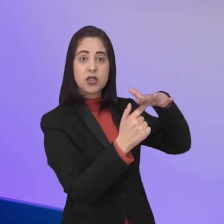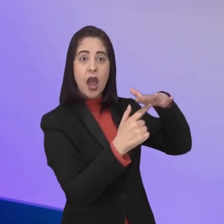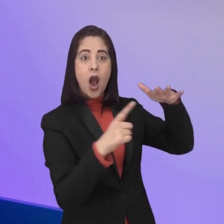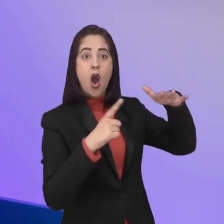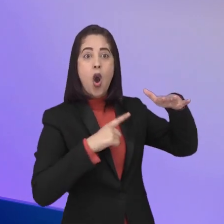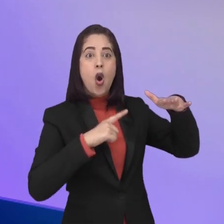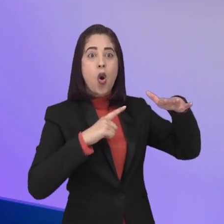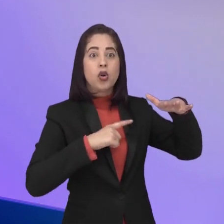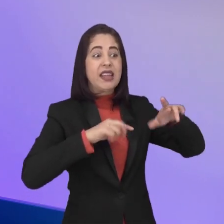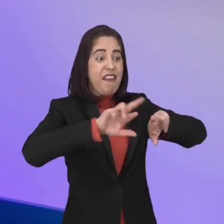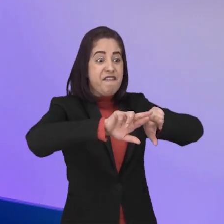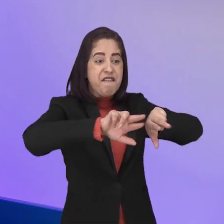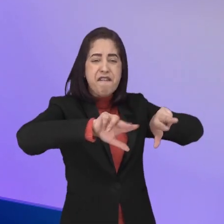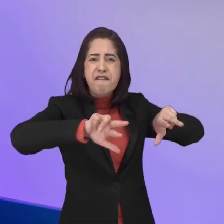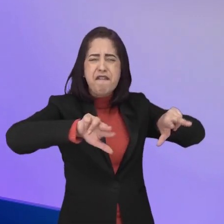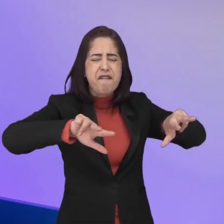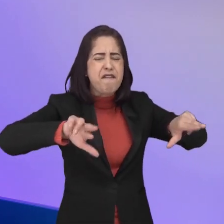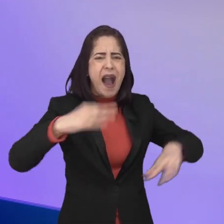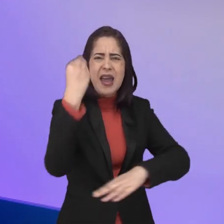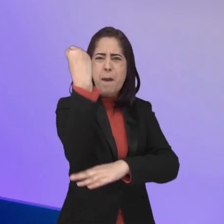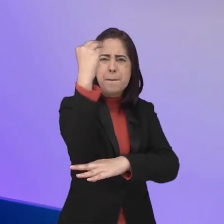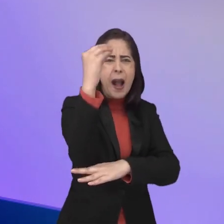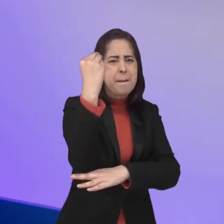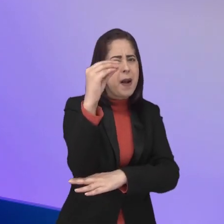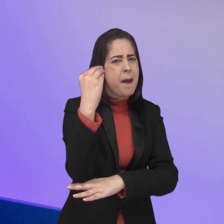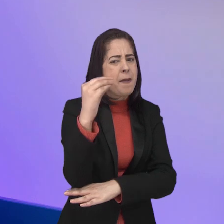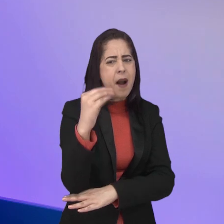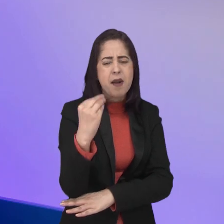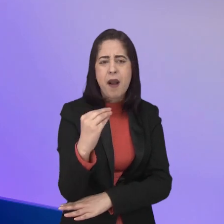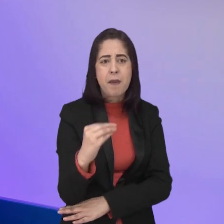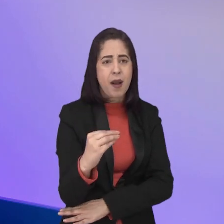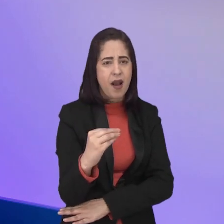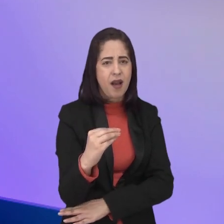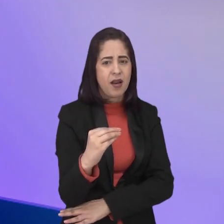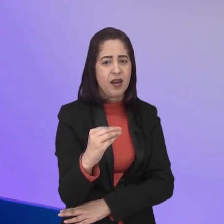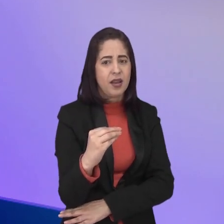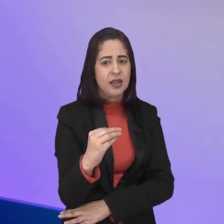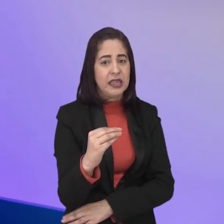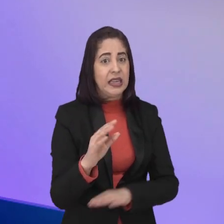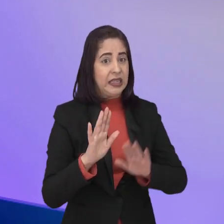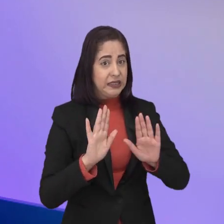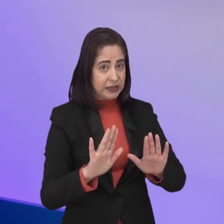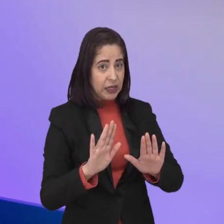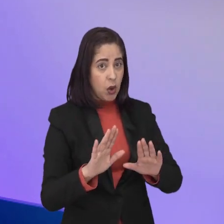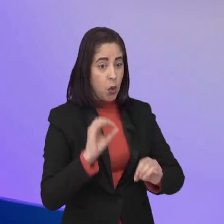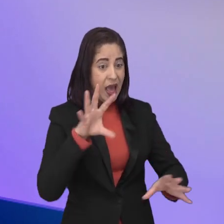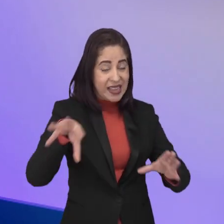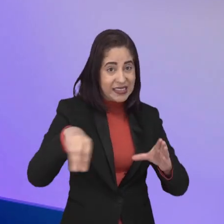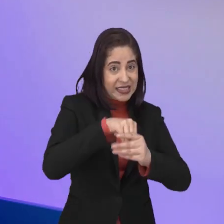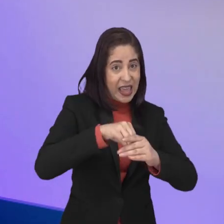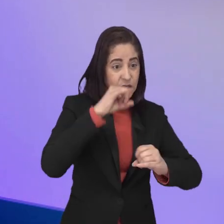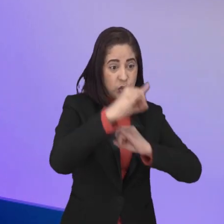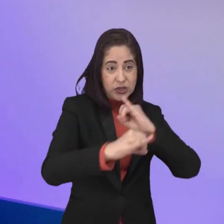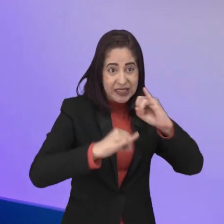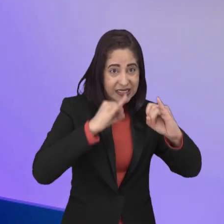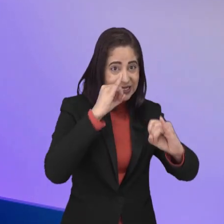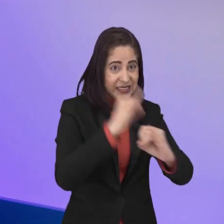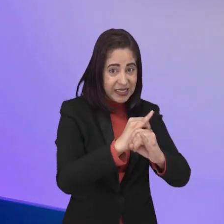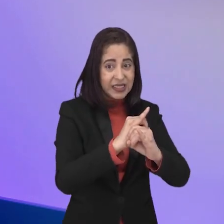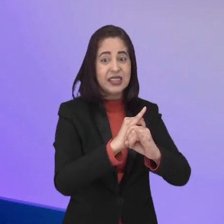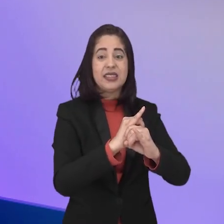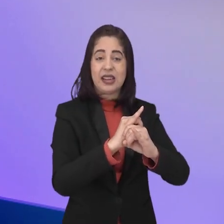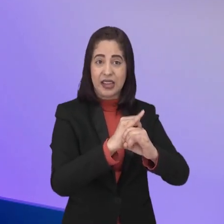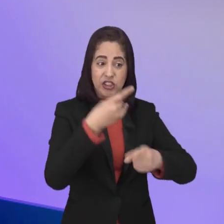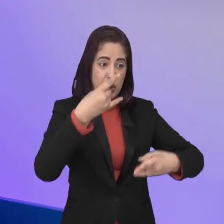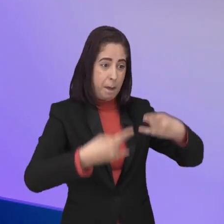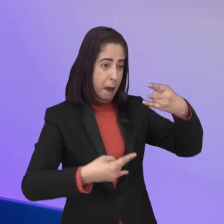máquinas. Estima-se que em um curto período de tempo, nós teremos mais conteúdos na web, foto, vídeo, áudio, produzido por